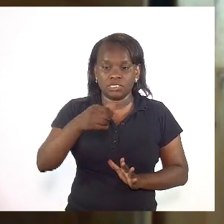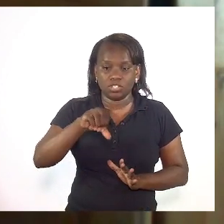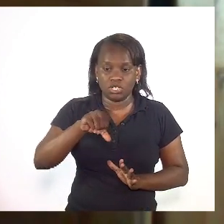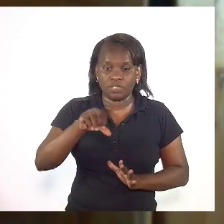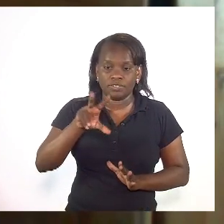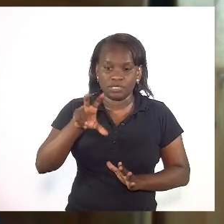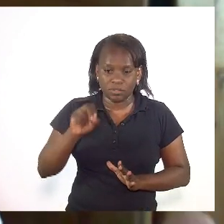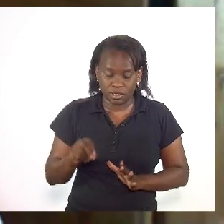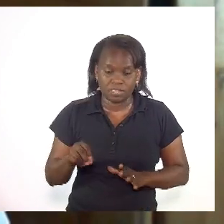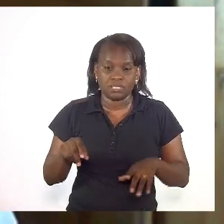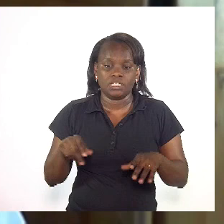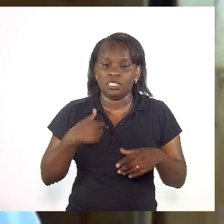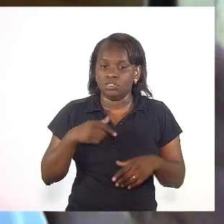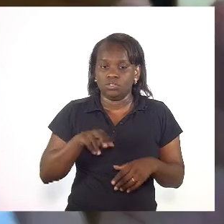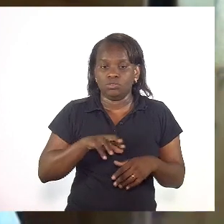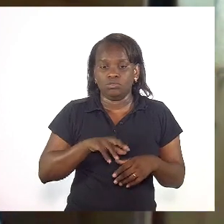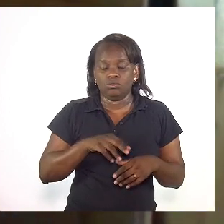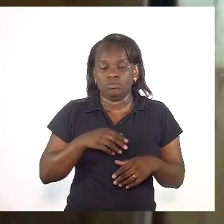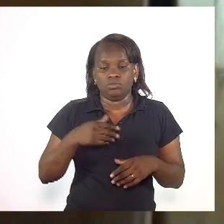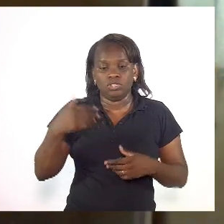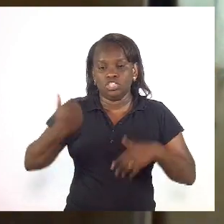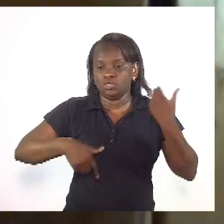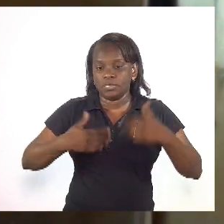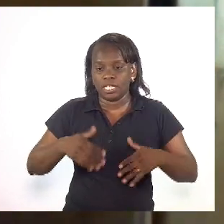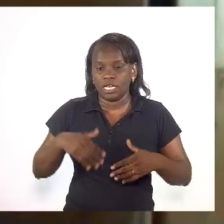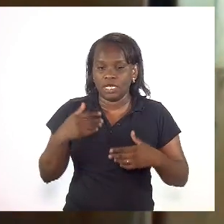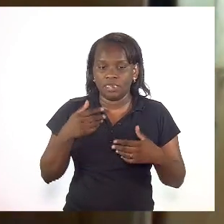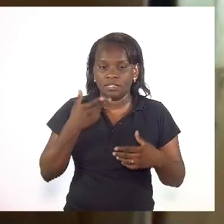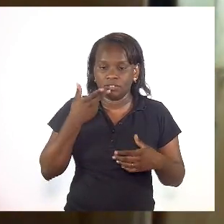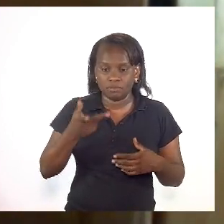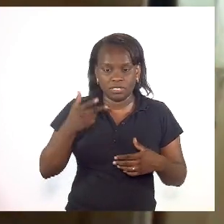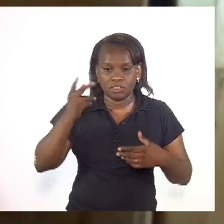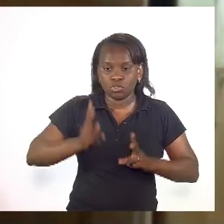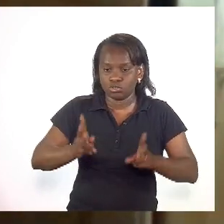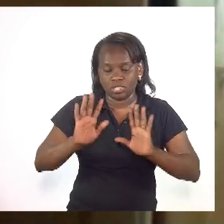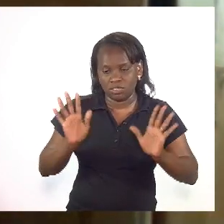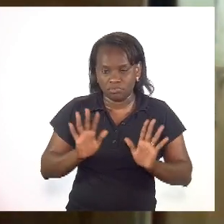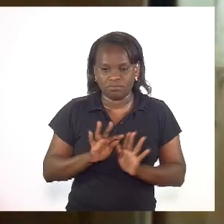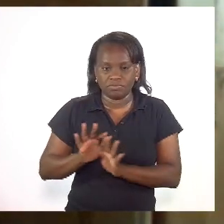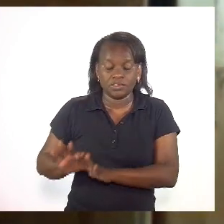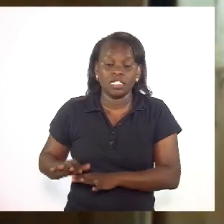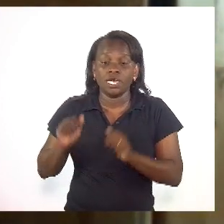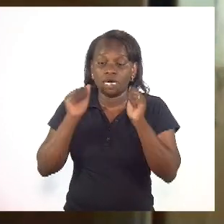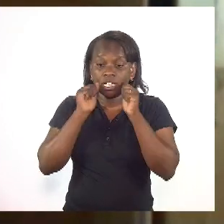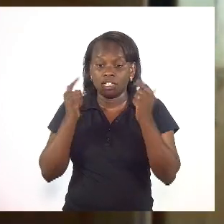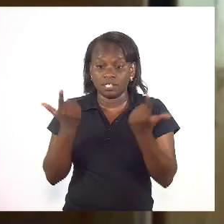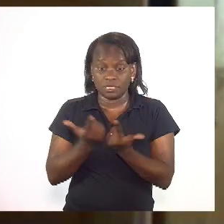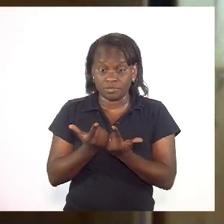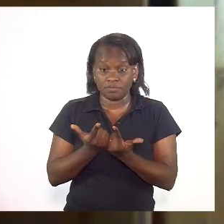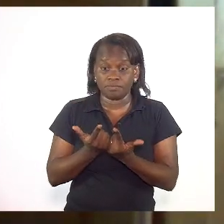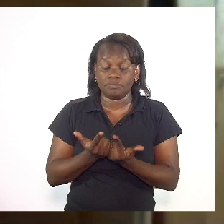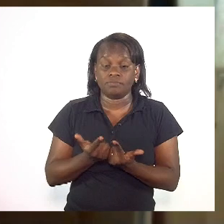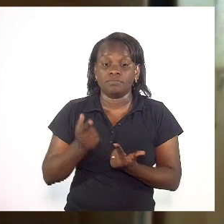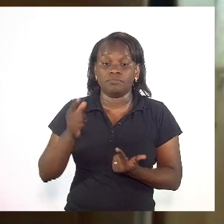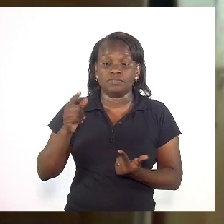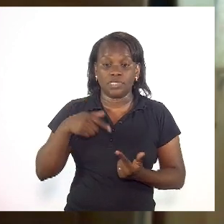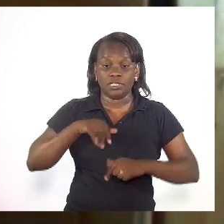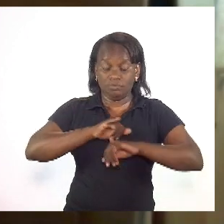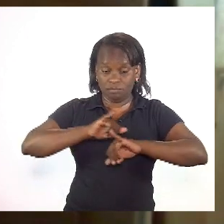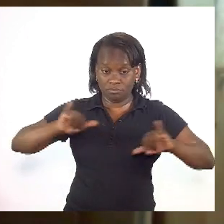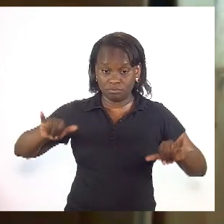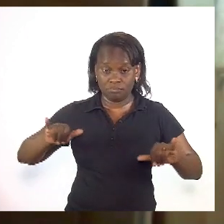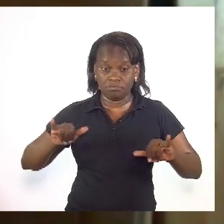1079/50, e eu não vou seguir sobre isso. A Assembleia Legislativa se